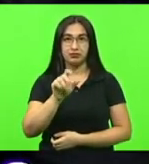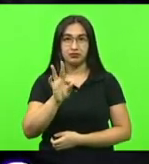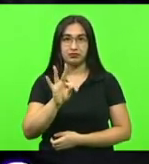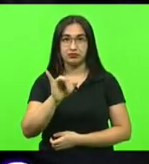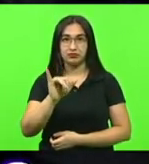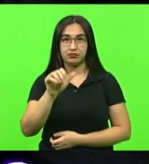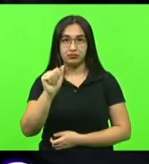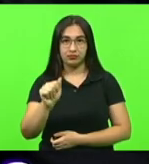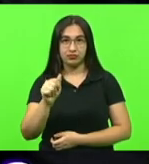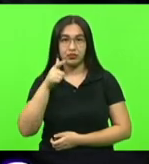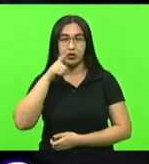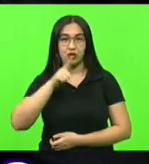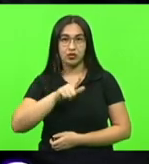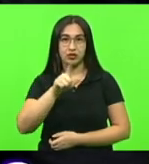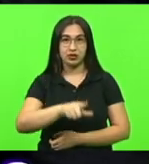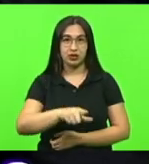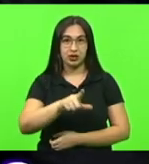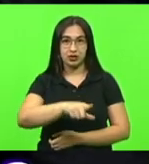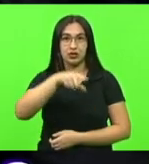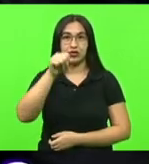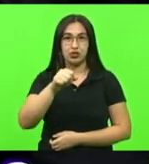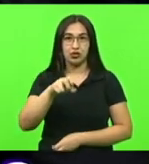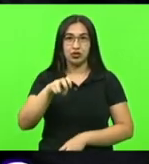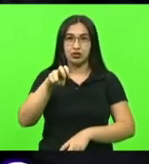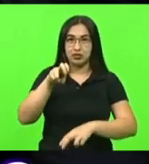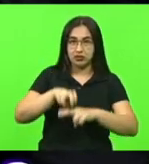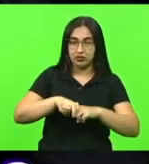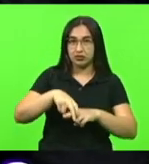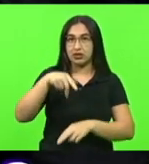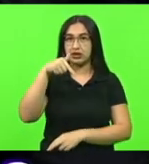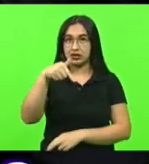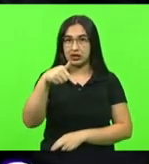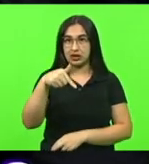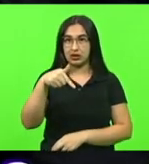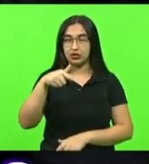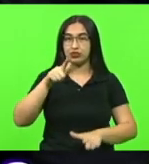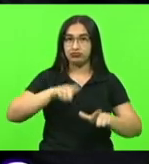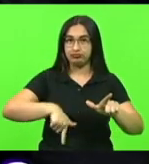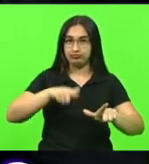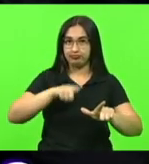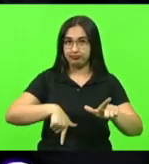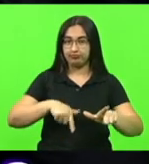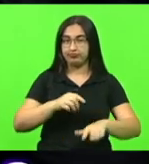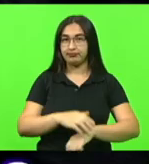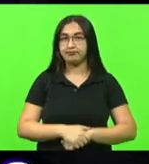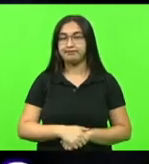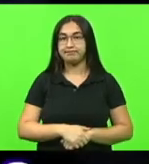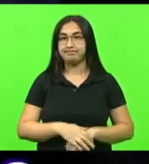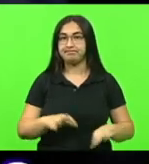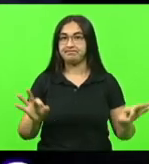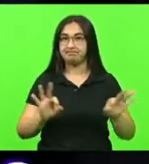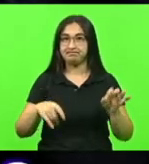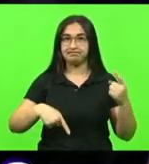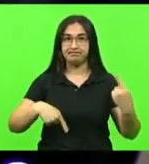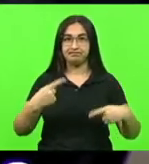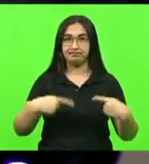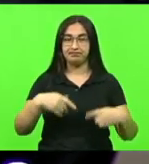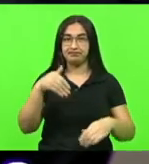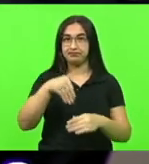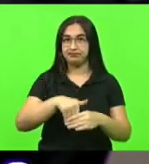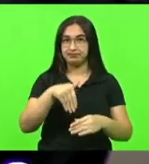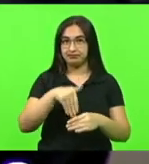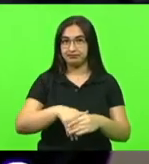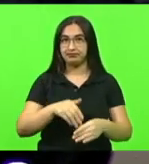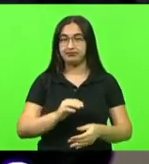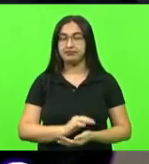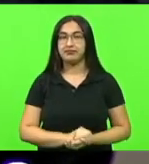eleição para ocupar a cadeira 7 da Academia Catarinense de Letras. Em discussão. Não havendo quem queira discutir, em votação. Deputados